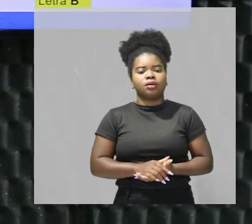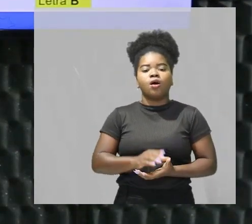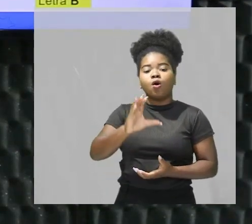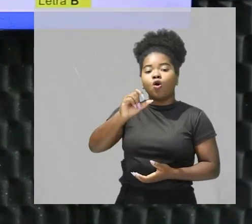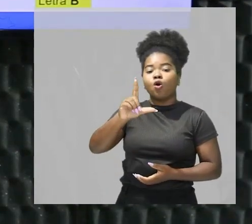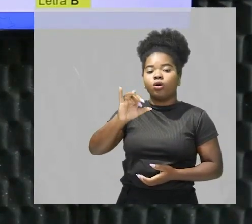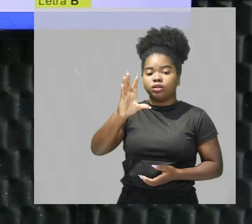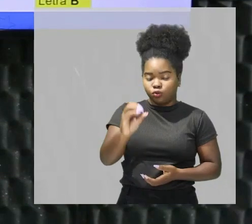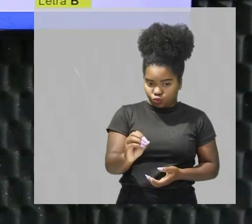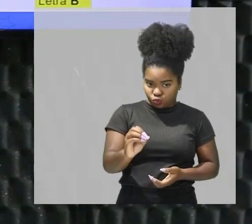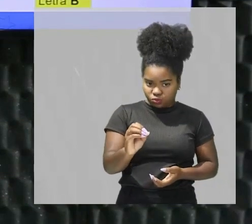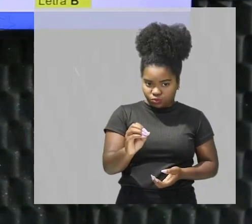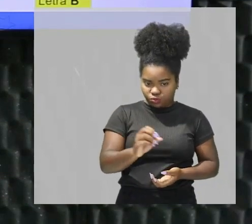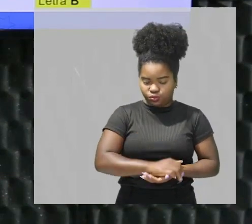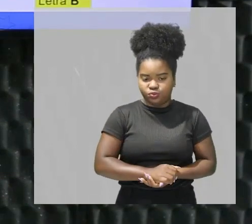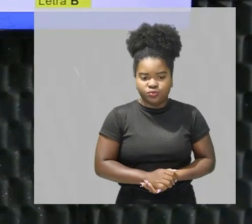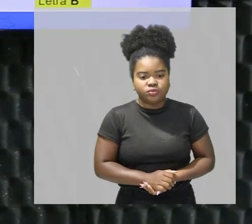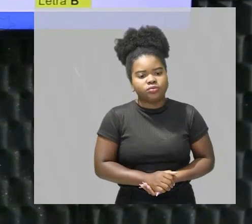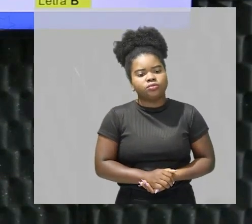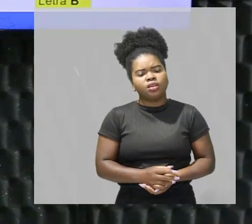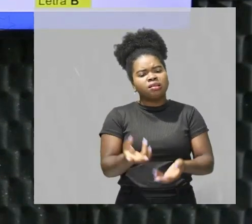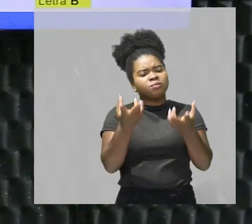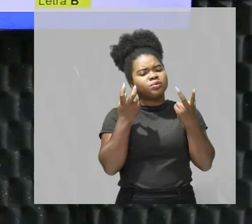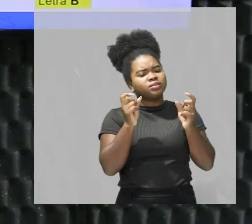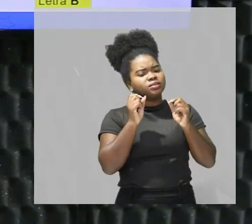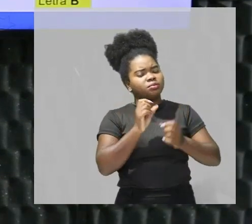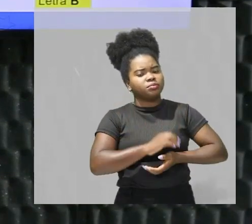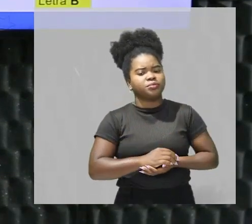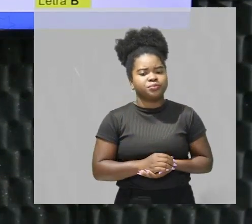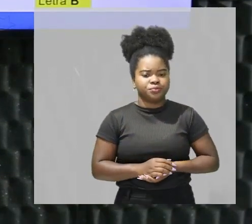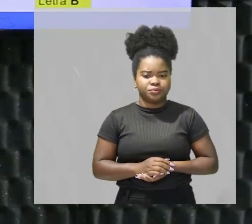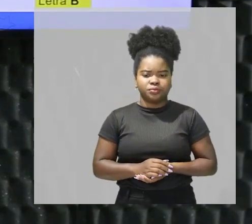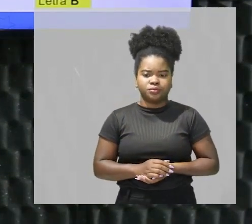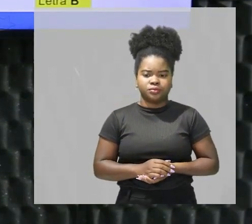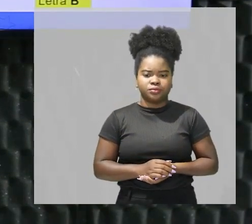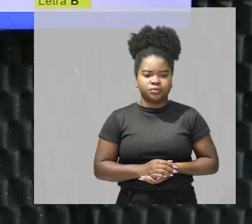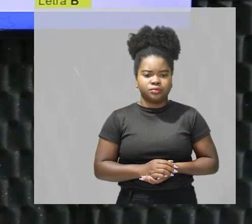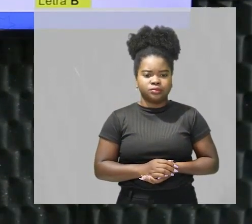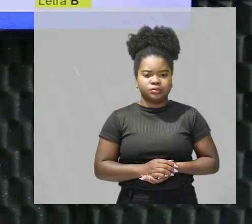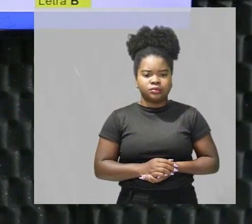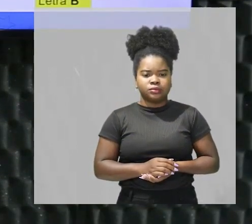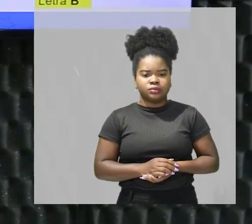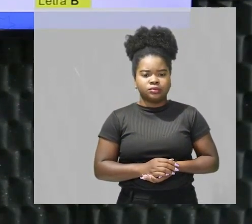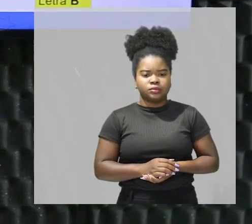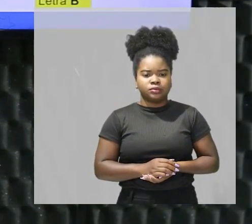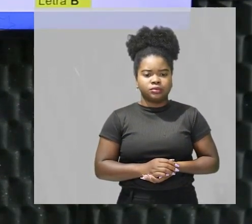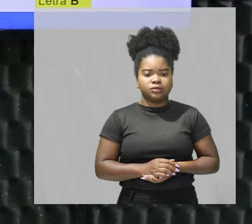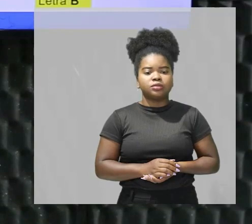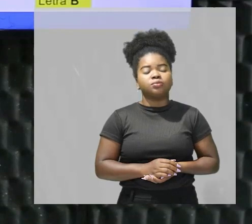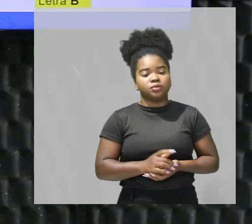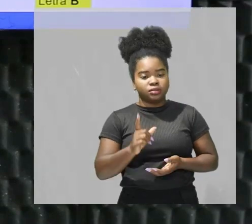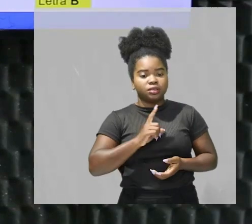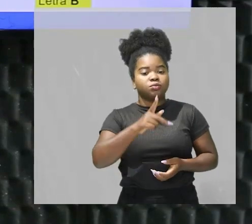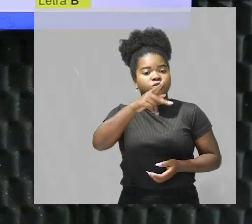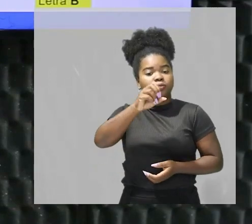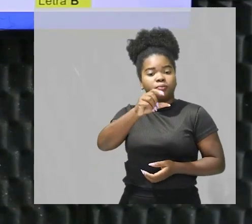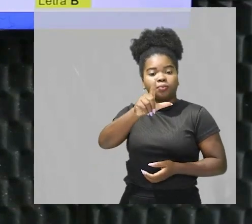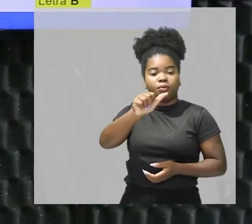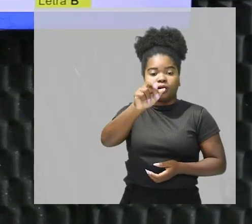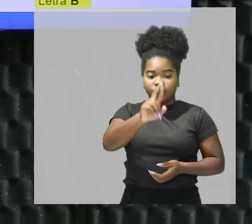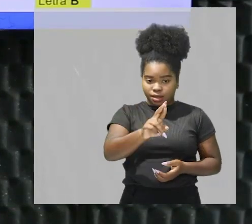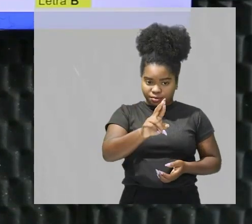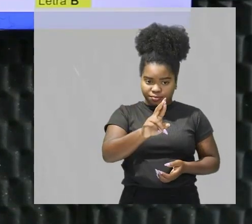cólico, tudo bem? E aí você já percebe que eu tenho aqui uma região polar. Ok?